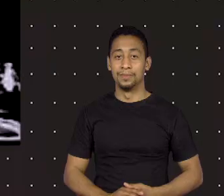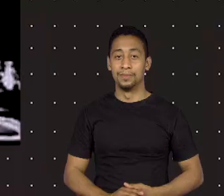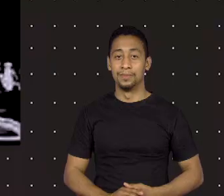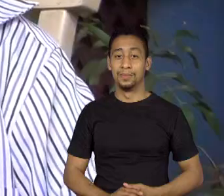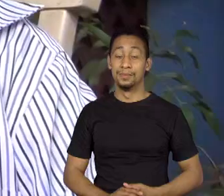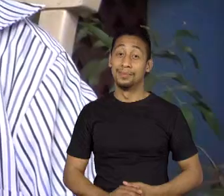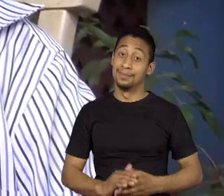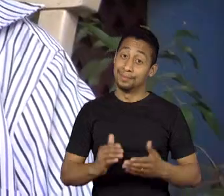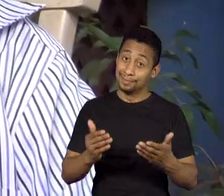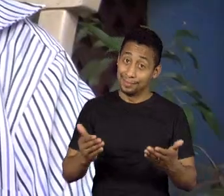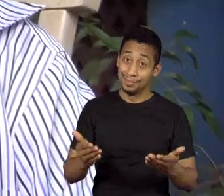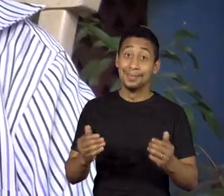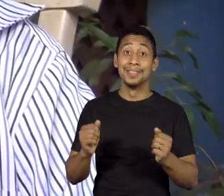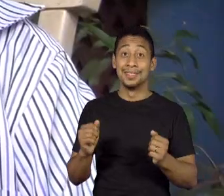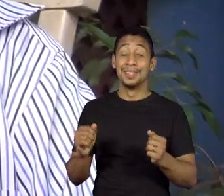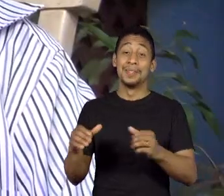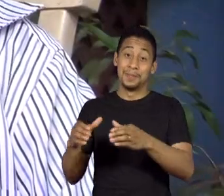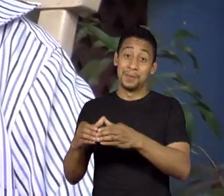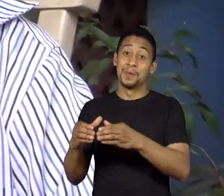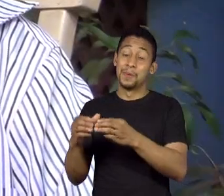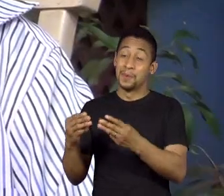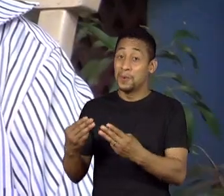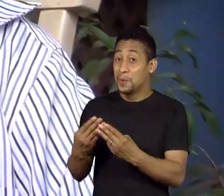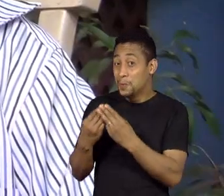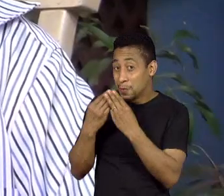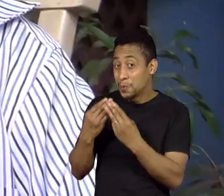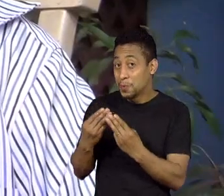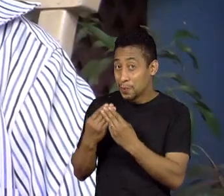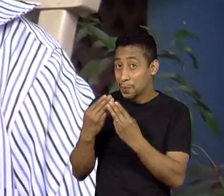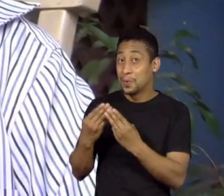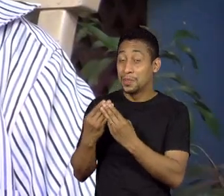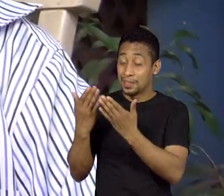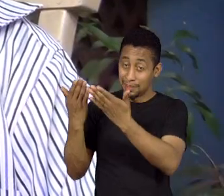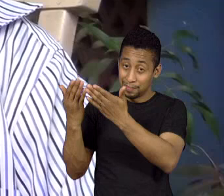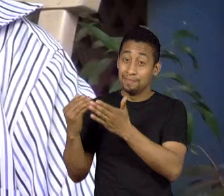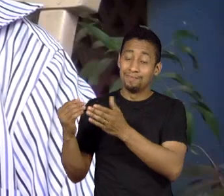E aí eu já nasci lá em Buenos Aires